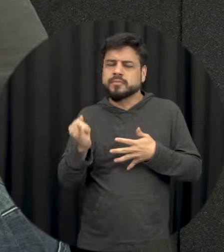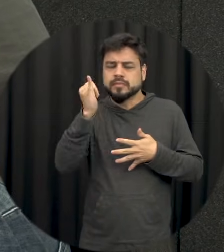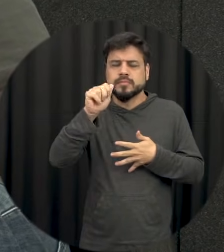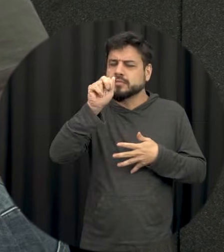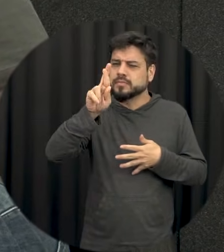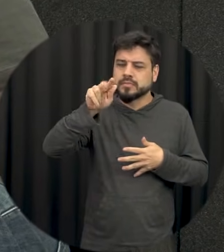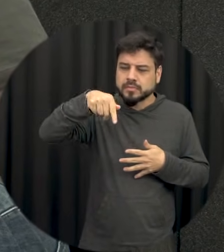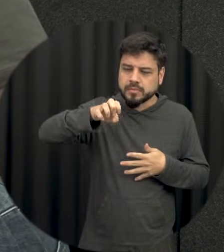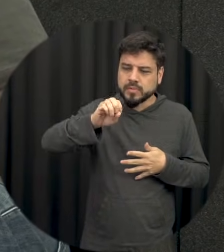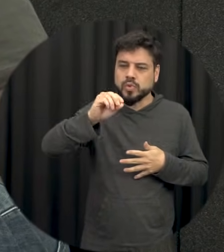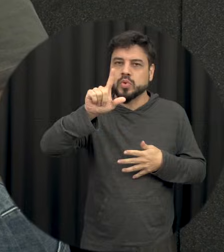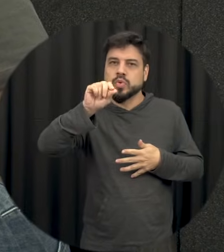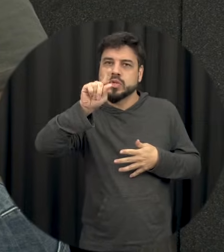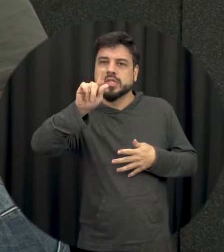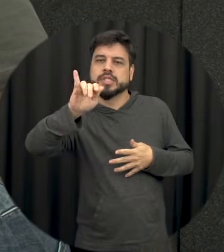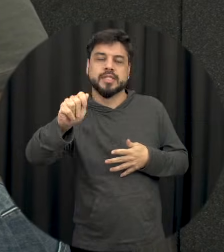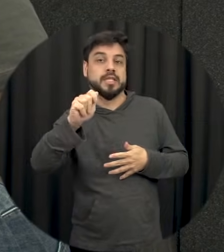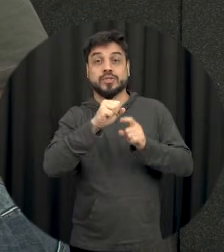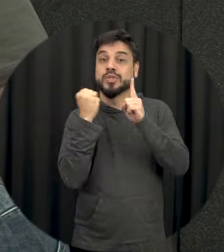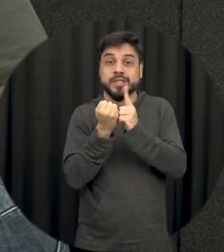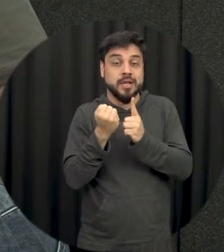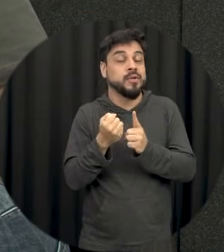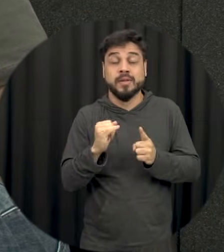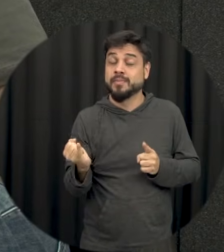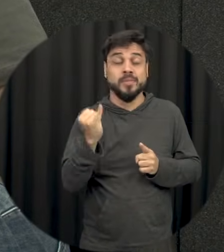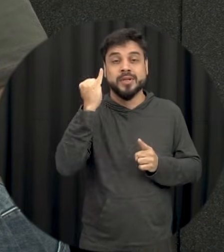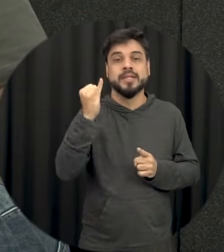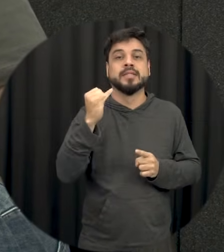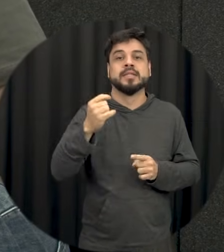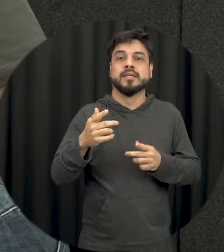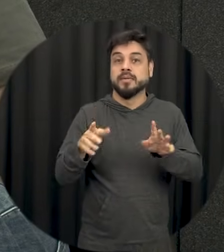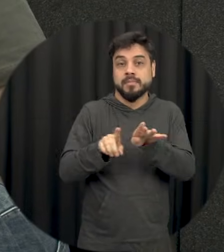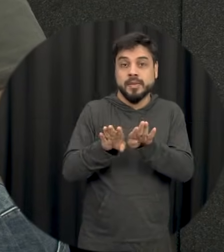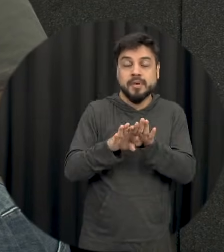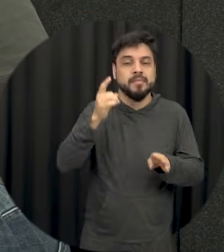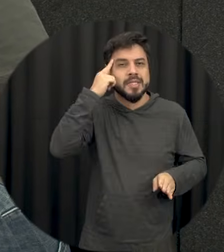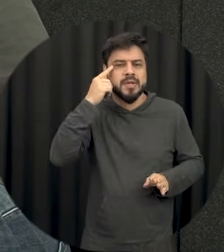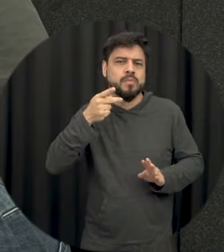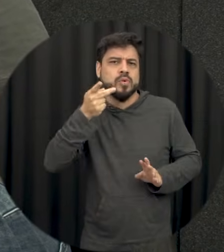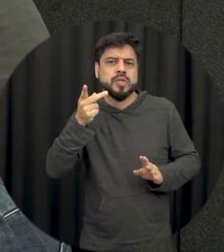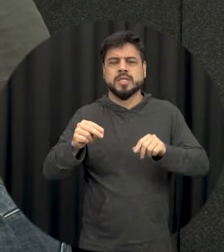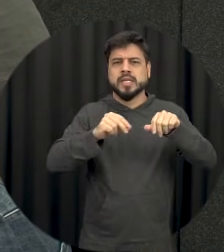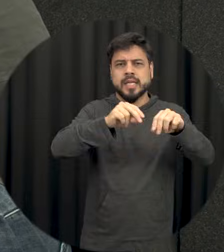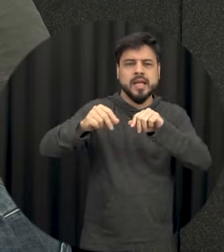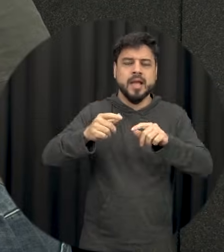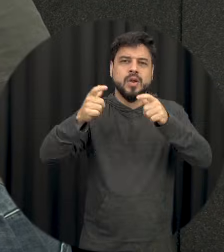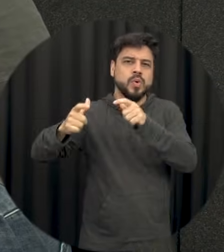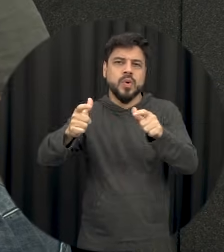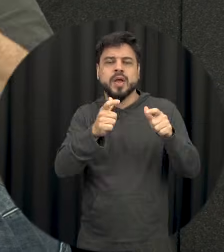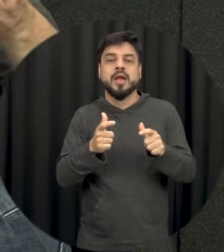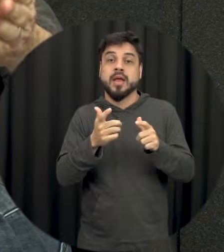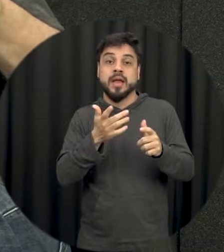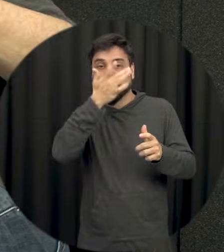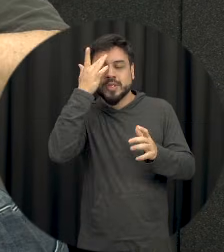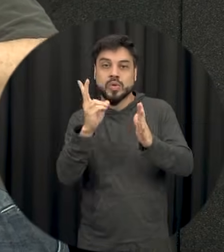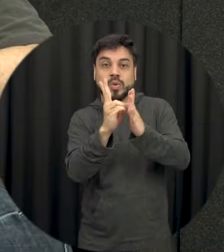justamente, inclusive política, com relação ao destino da territorialização de muitas populações indígenas, né,